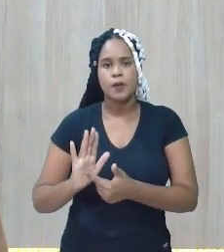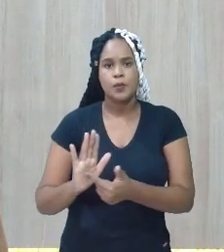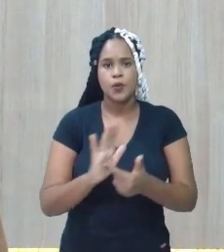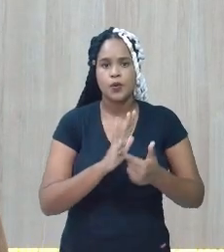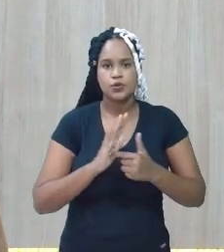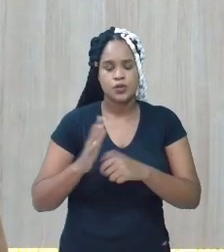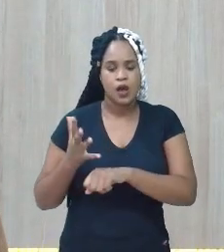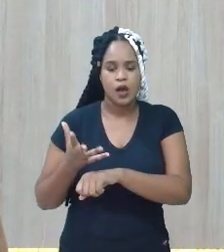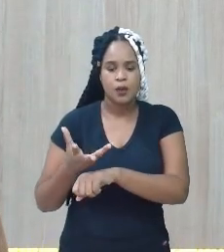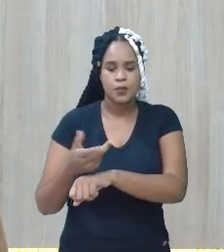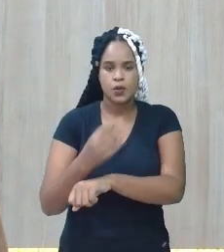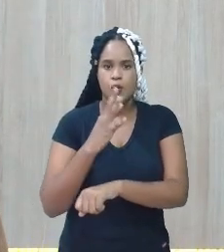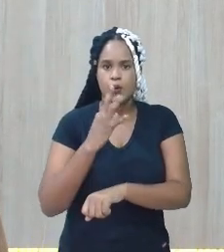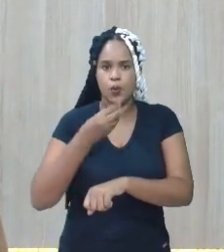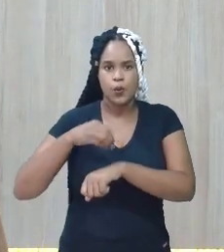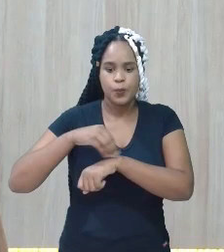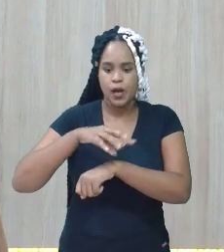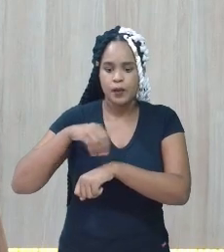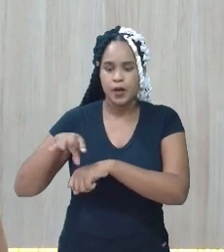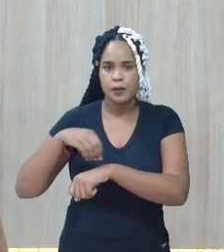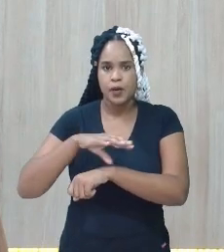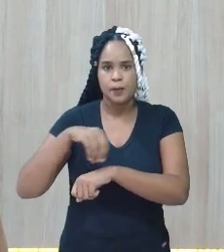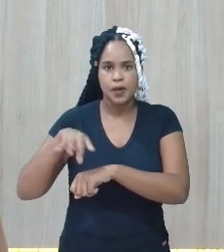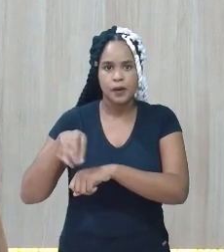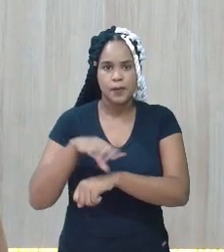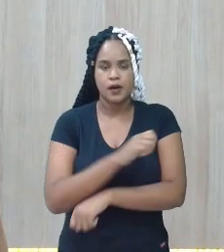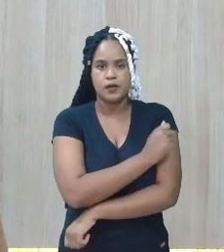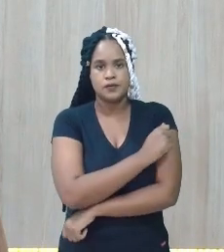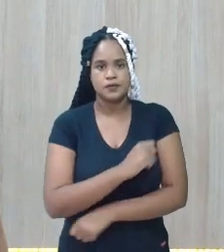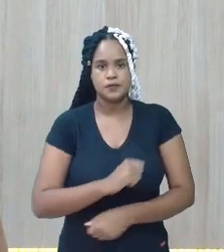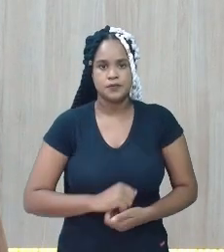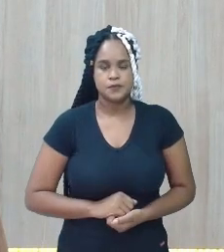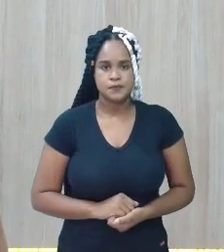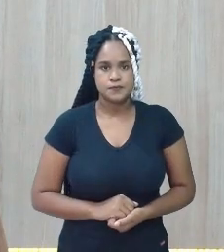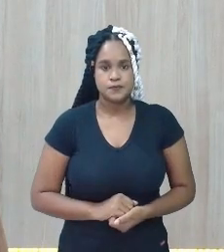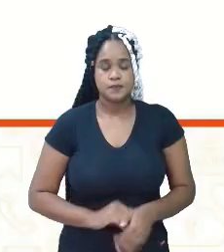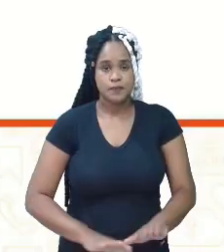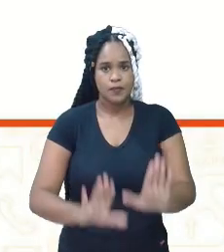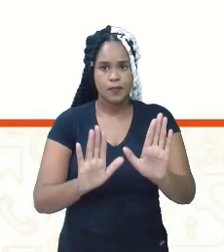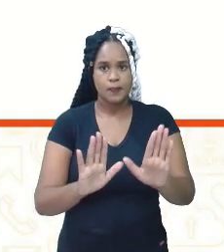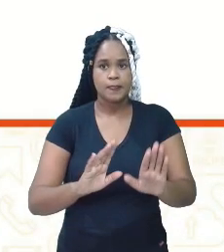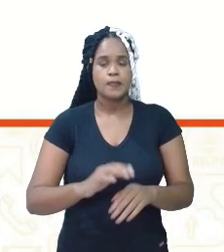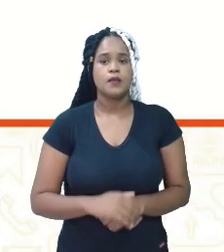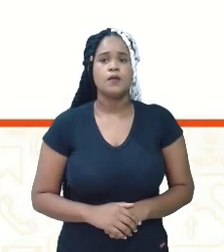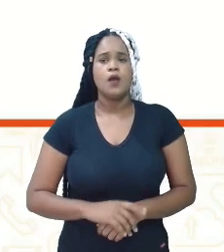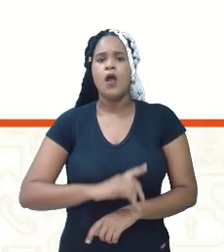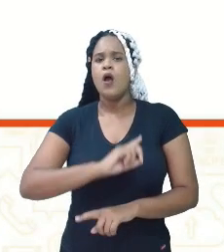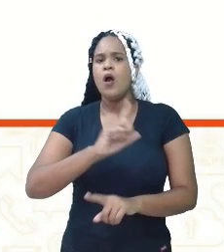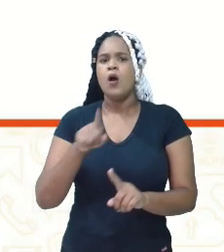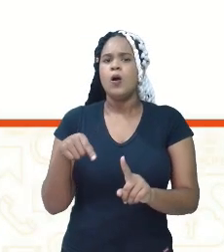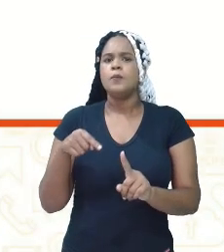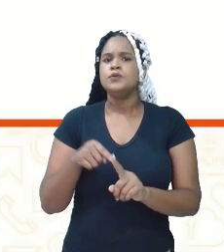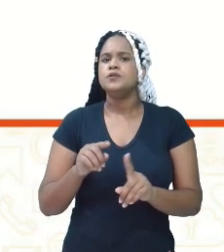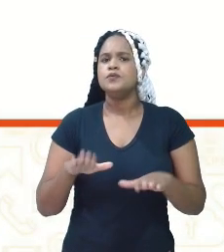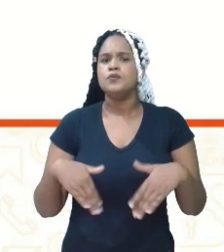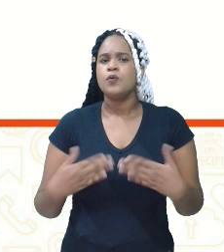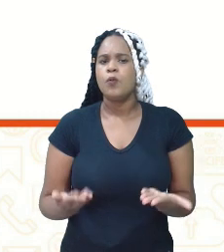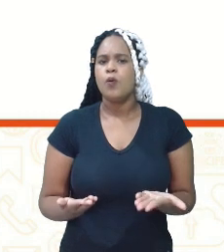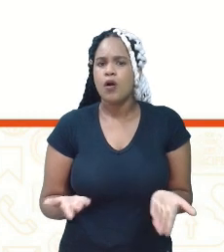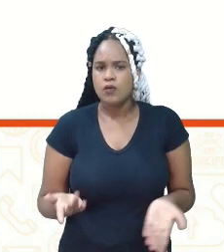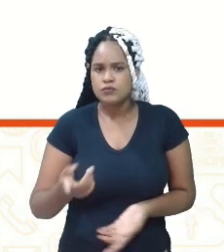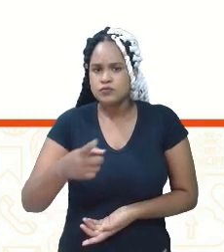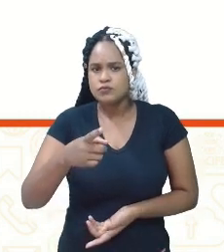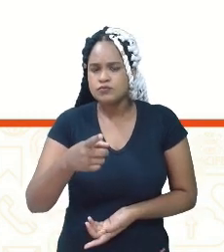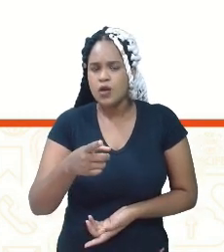essas habilidades, esse conhecimento aos estudantes. Qual o seu objetivo, professor? Tem que ser claro, tem que